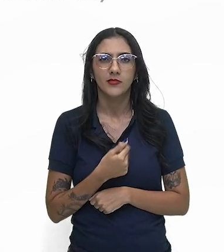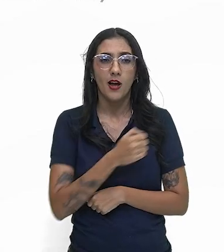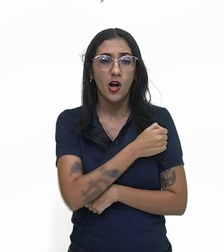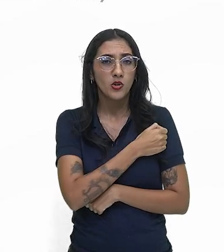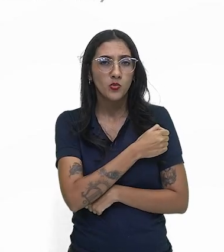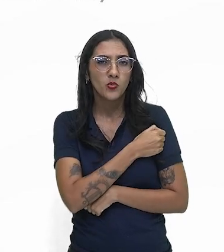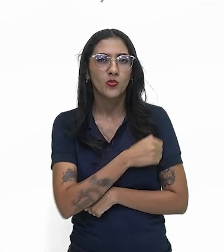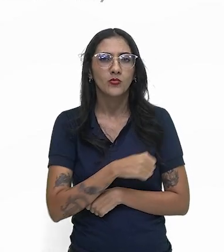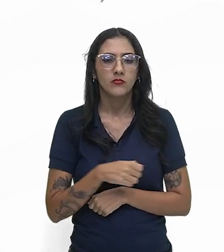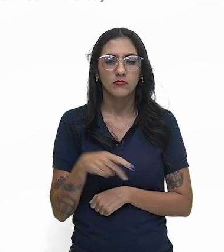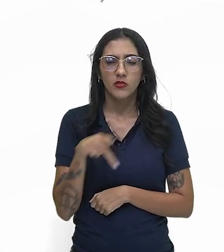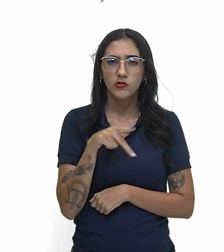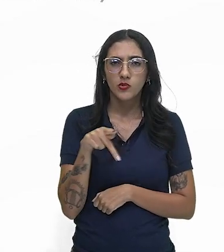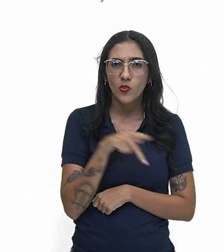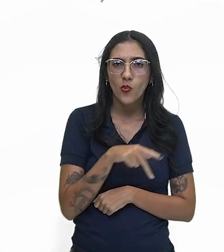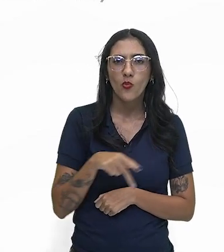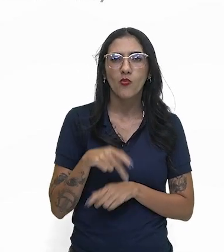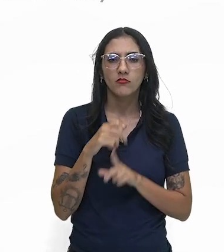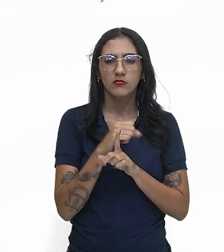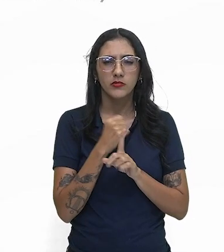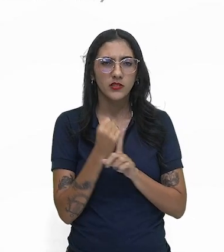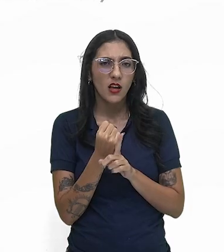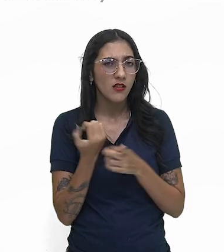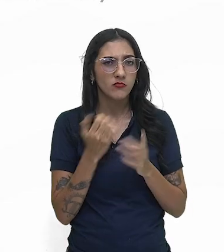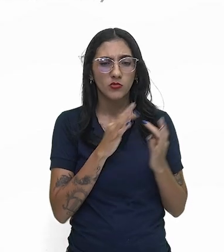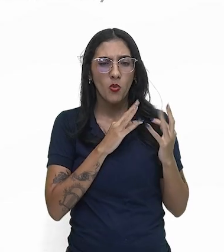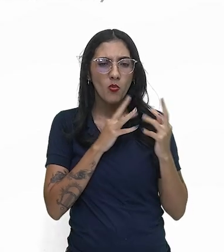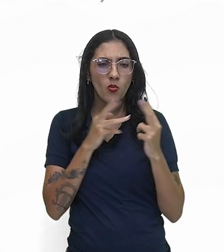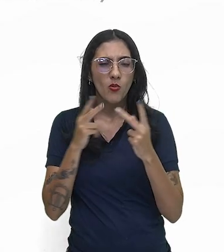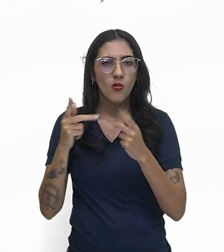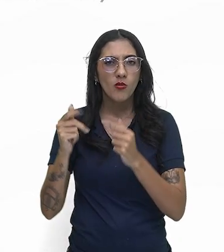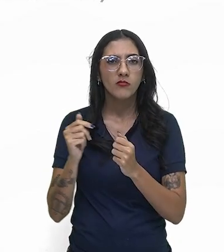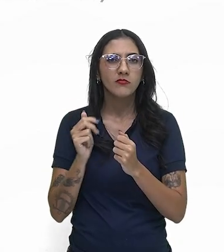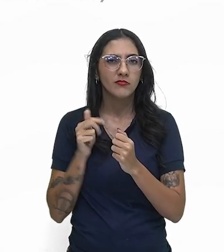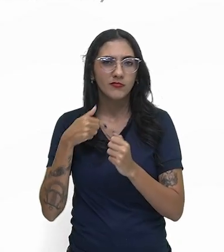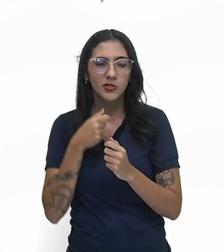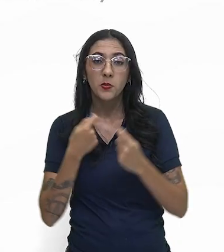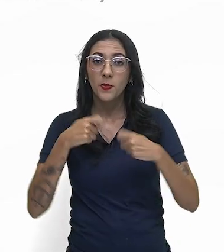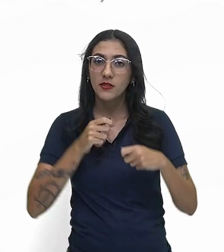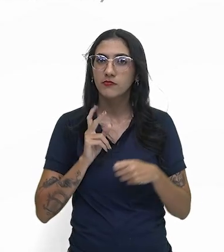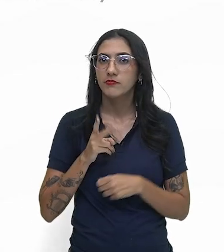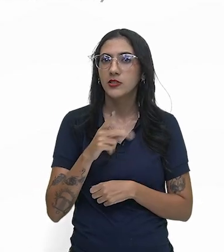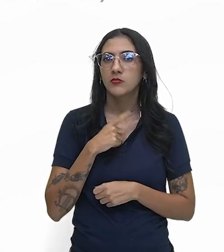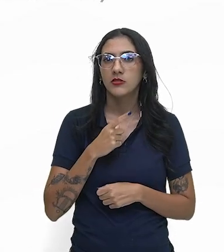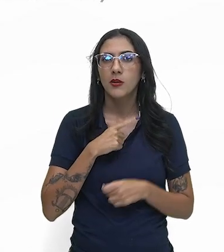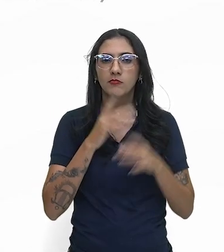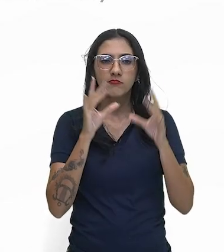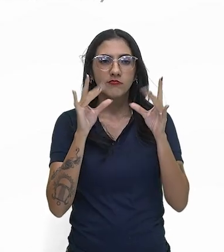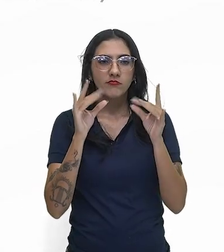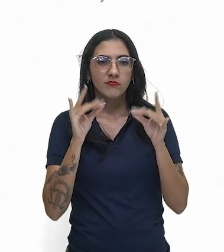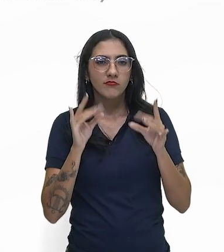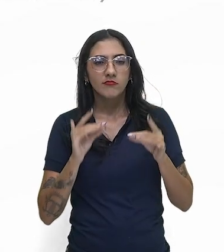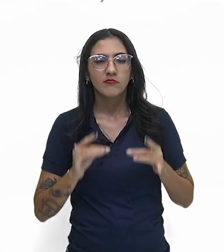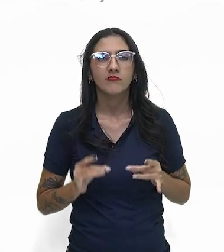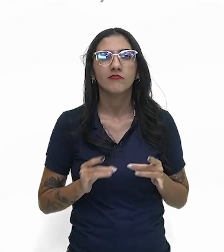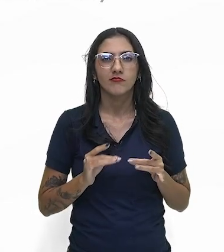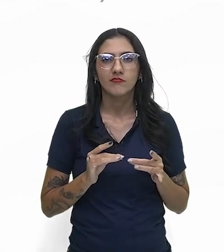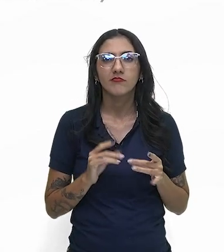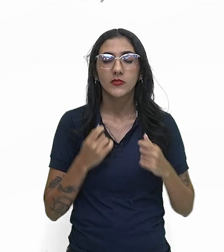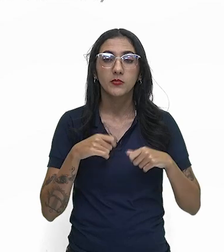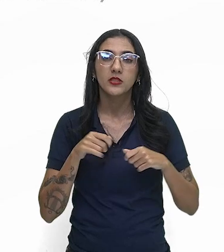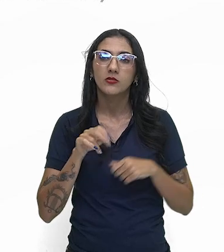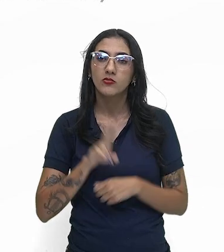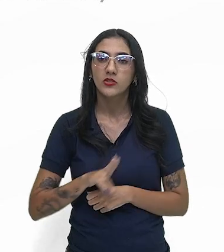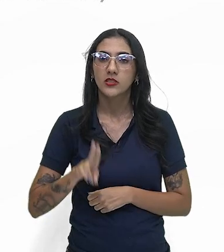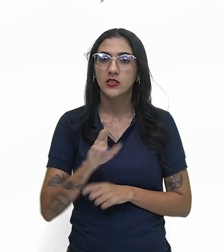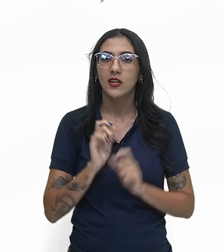professores, sociedade, todo mundo, né, nós temos que... É por isso que a gente está tocando aqui para, né, a gente